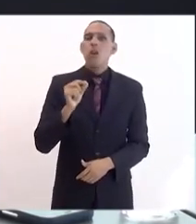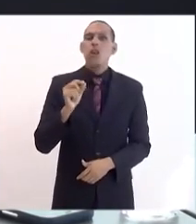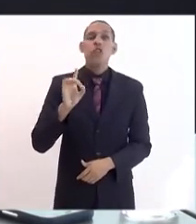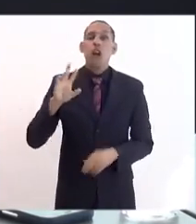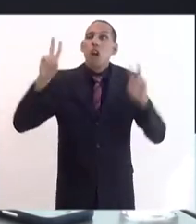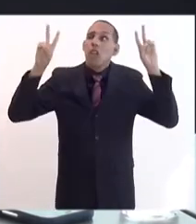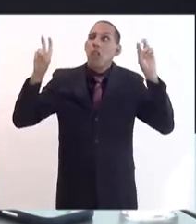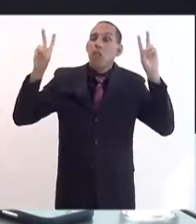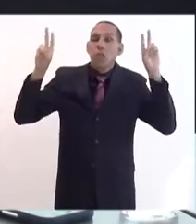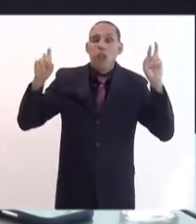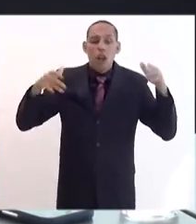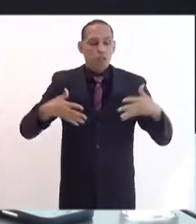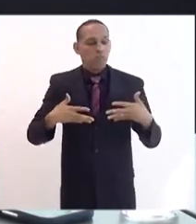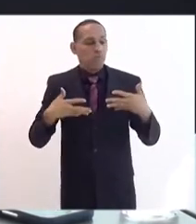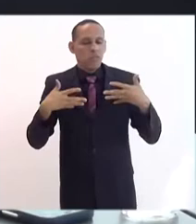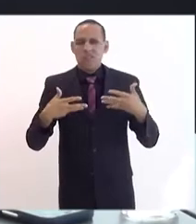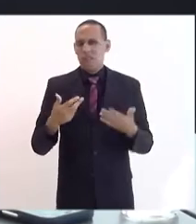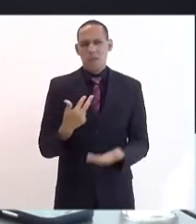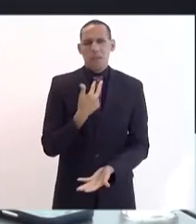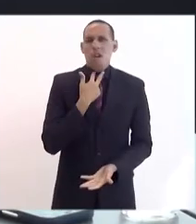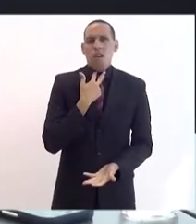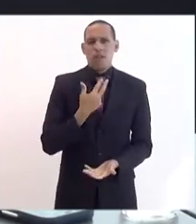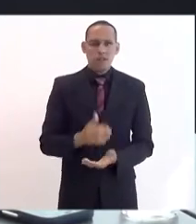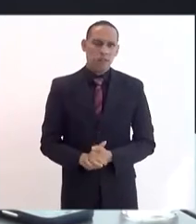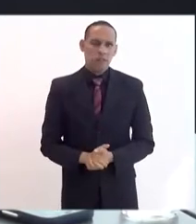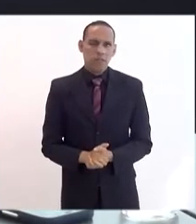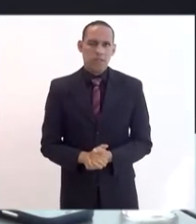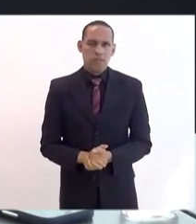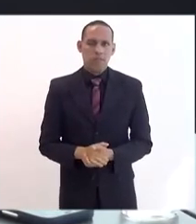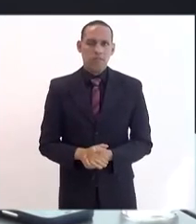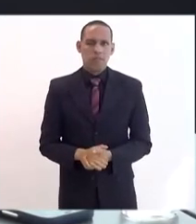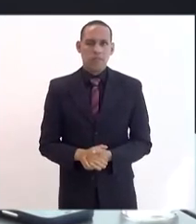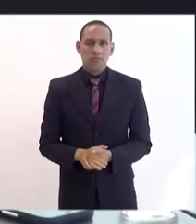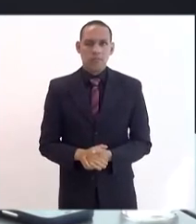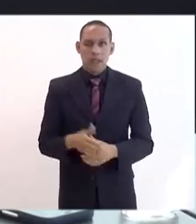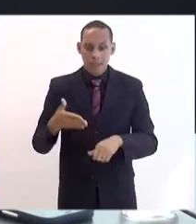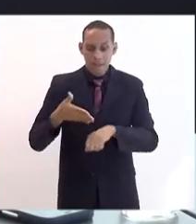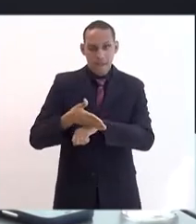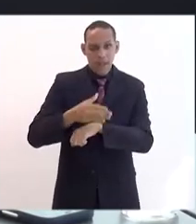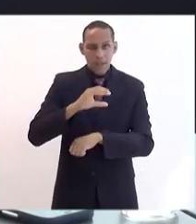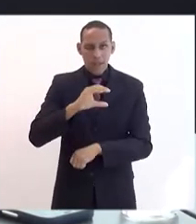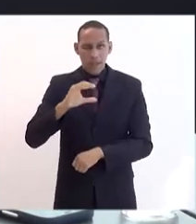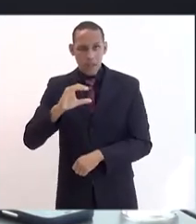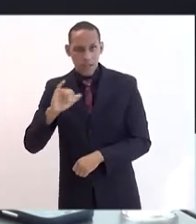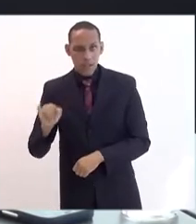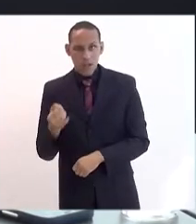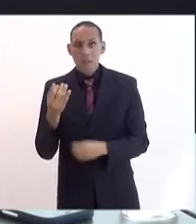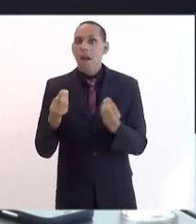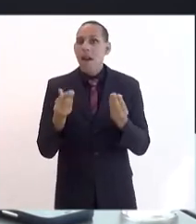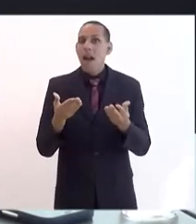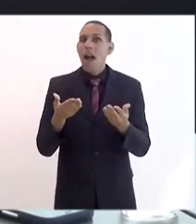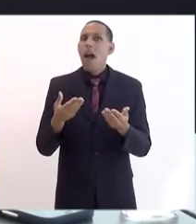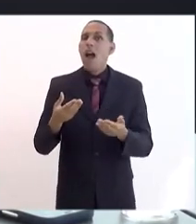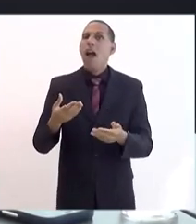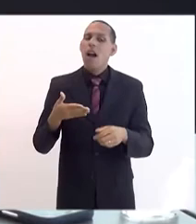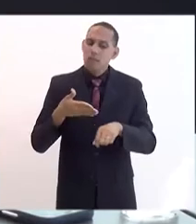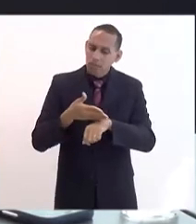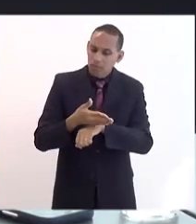honorífico. Não pode ser título honorífico. Quem entrar na CCJ é para participar.